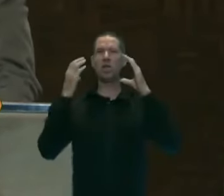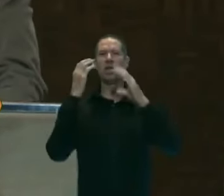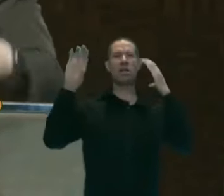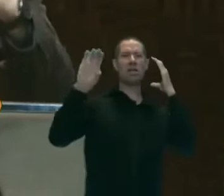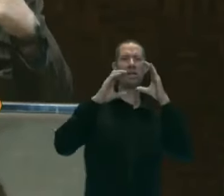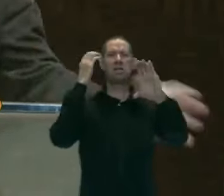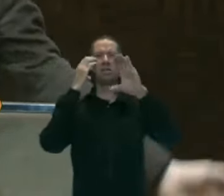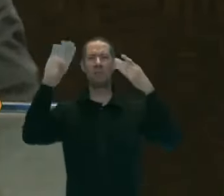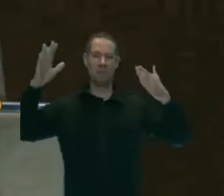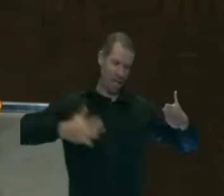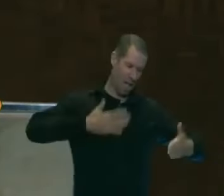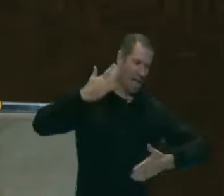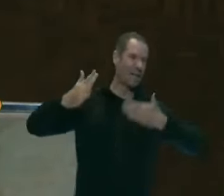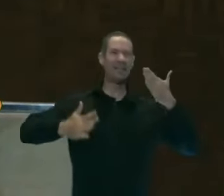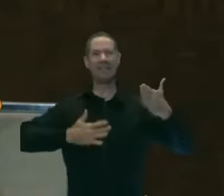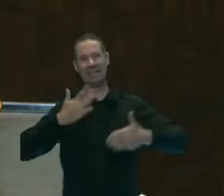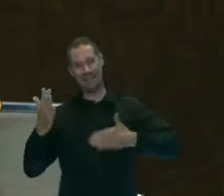cantamos com alegria.